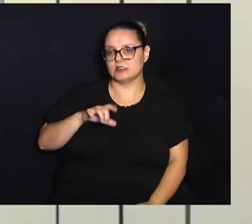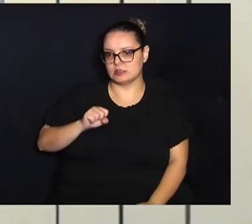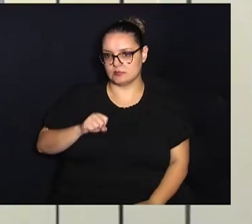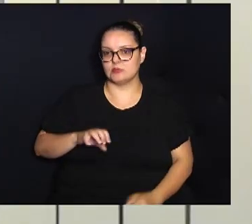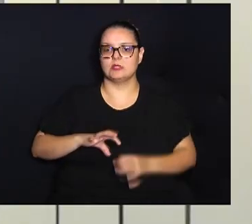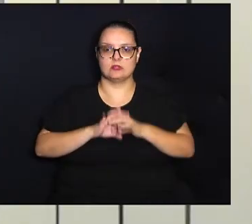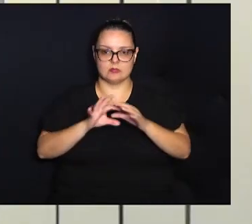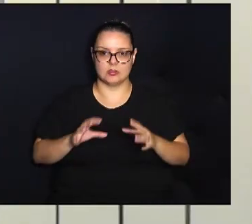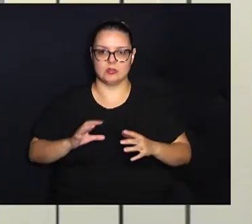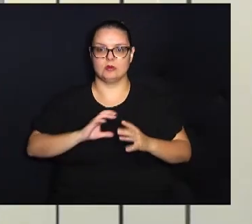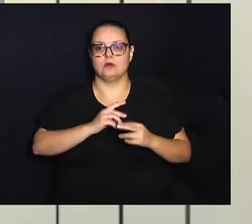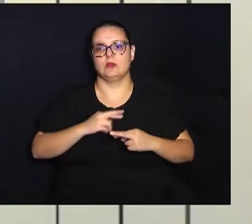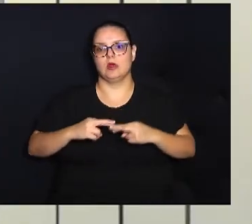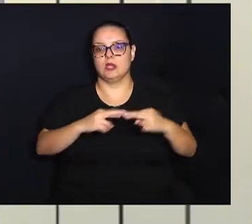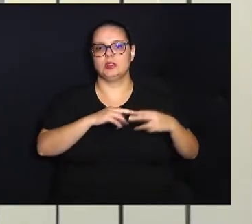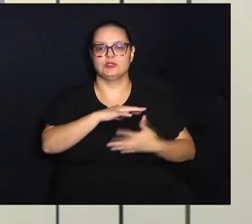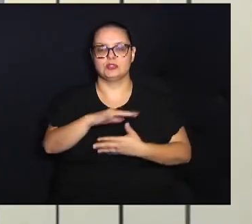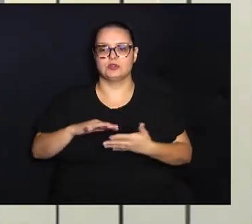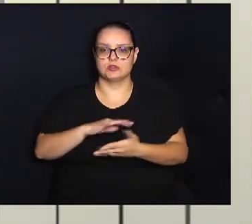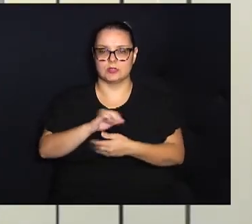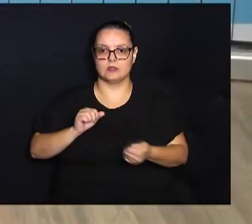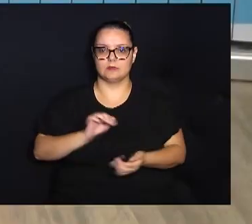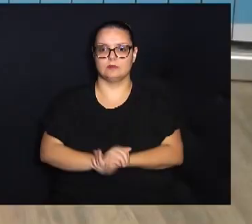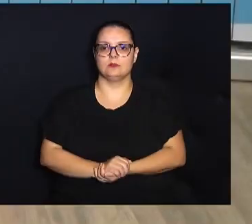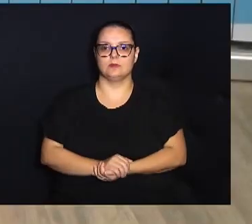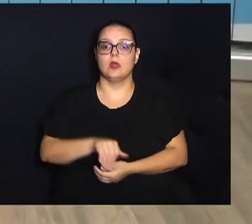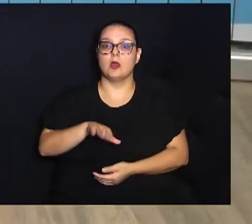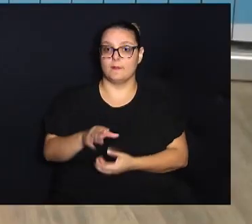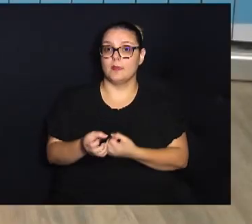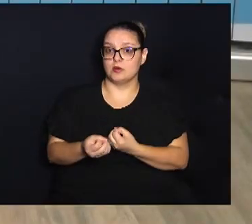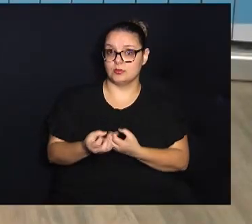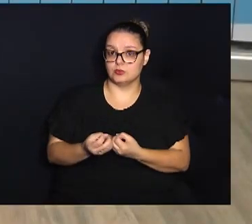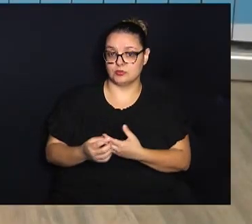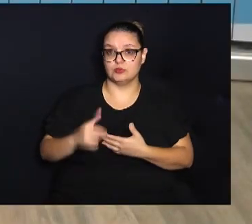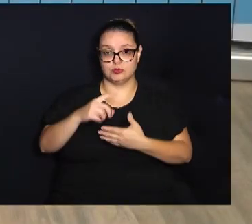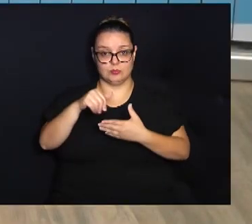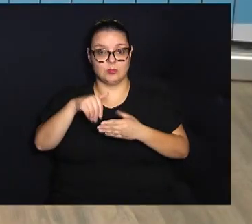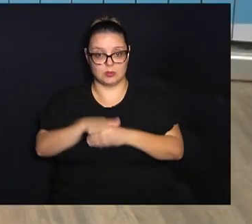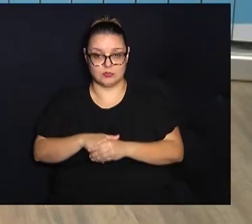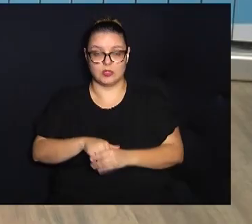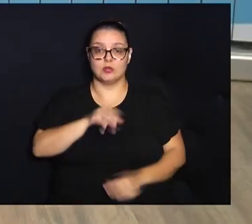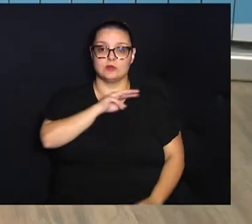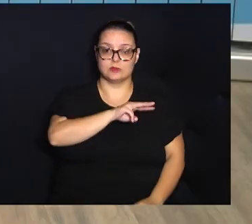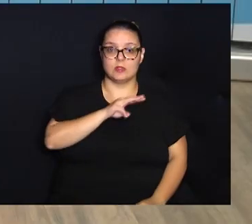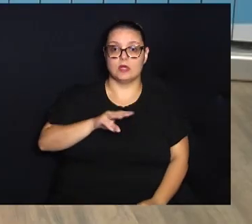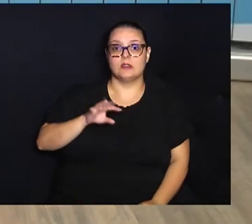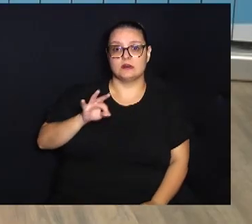a Rede Sustentabilidade. Mais informações sobre as eleições no site